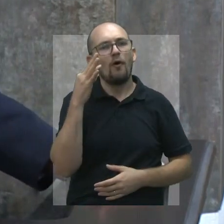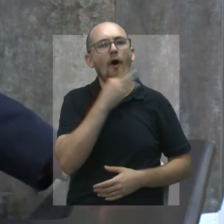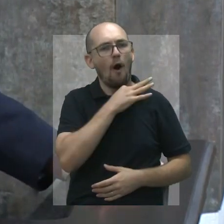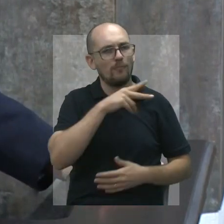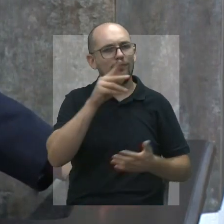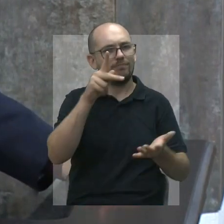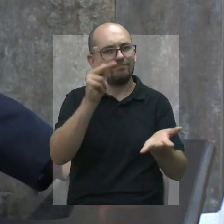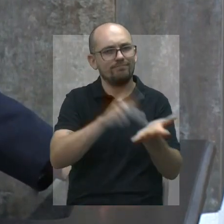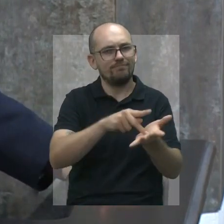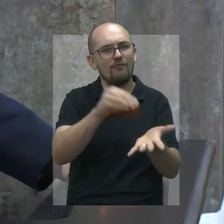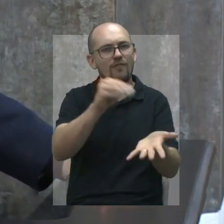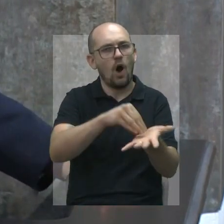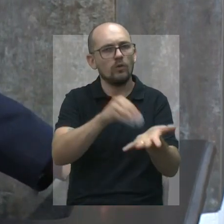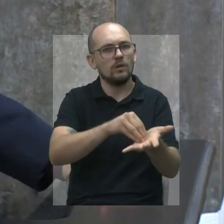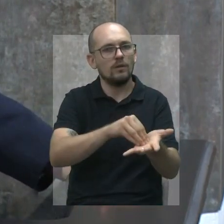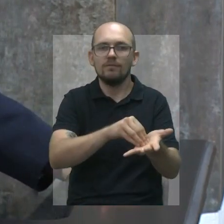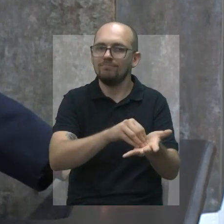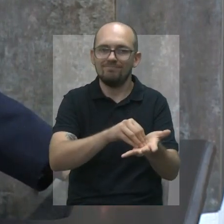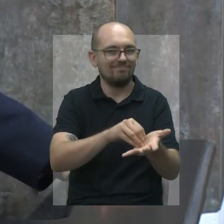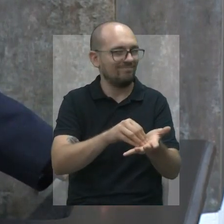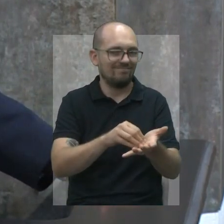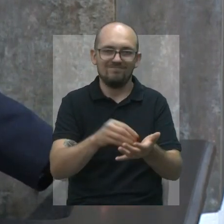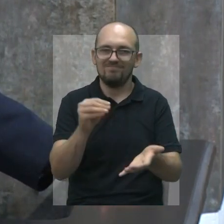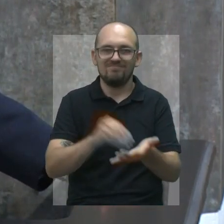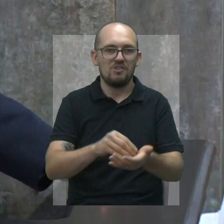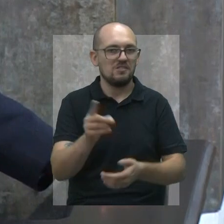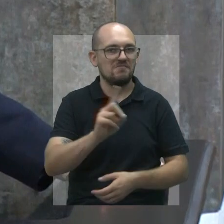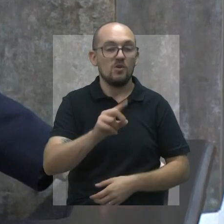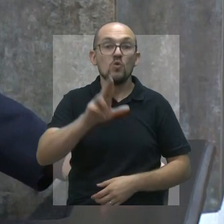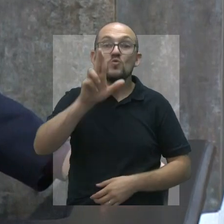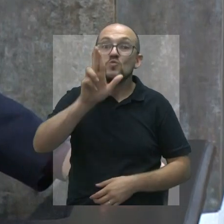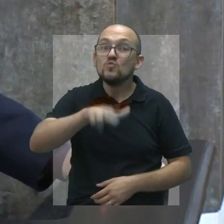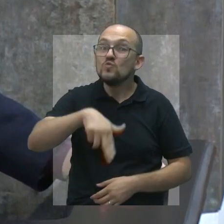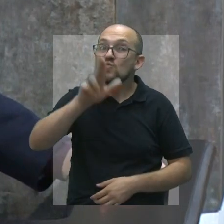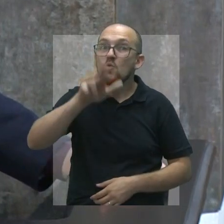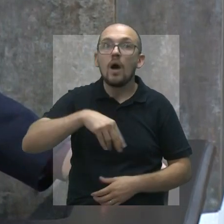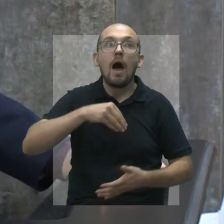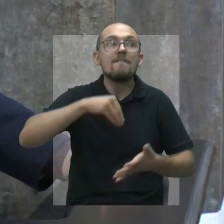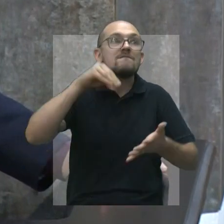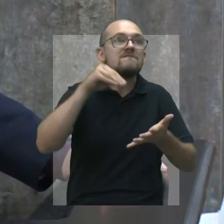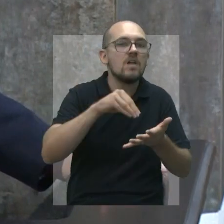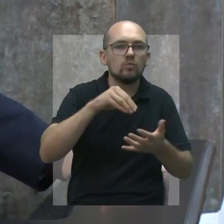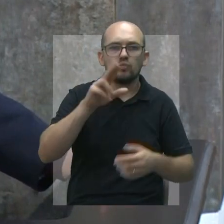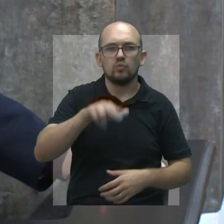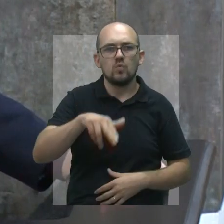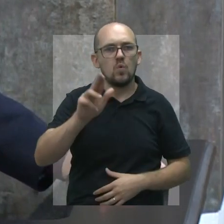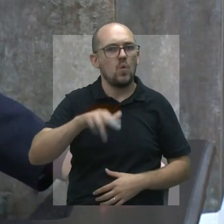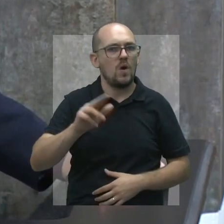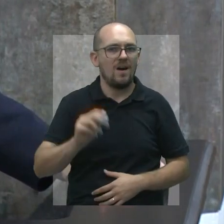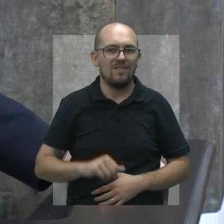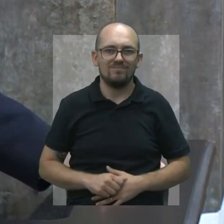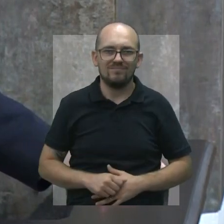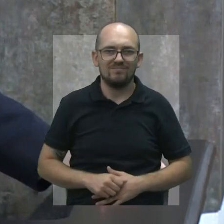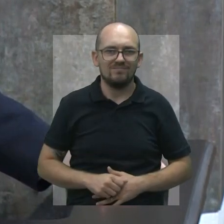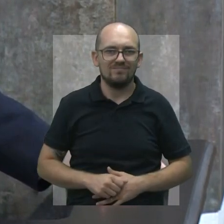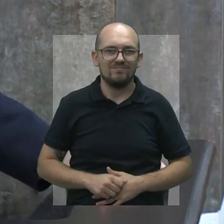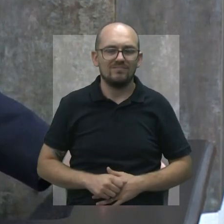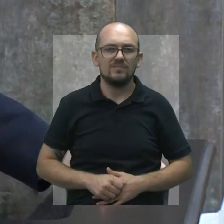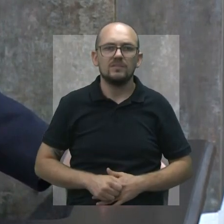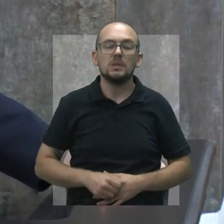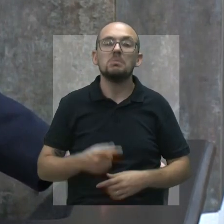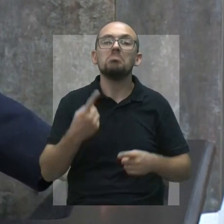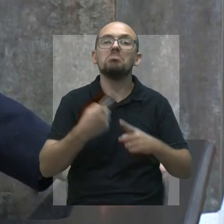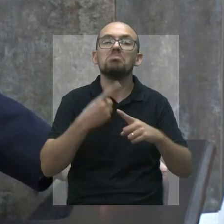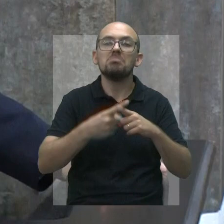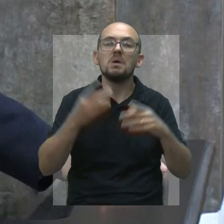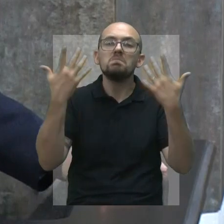sangue. Não falta. Nunca faltou sangue na cidade de Jaú. E de quem é esse